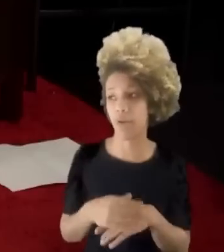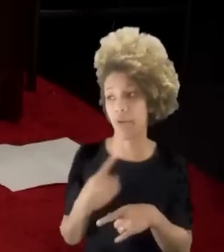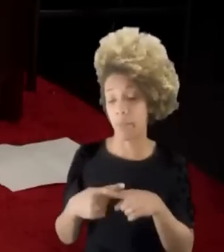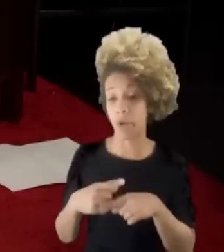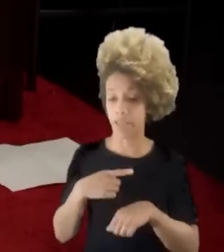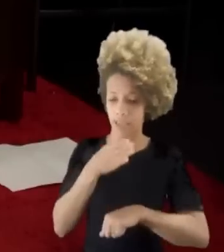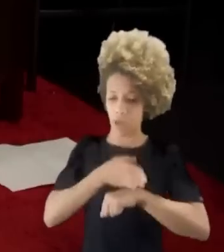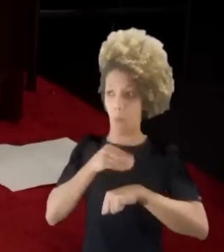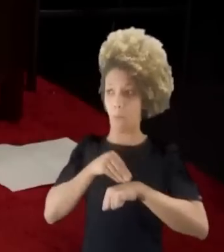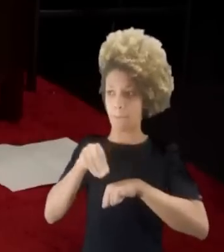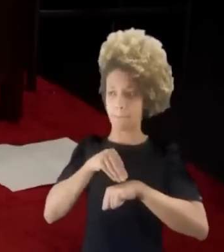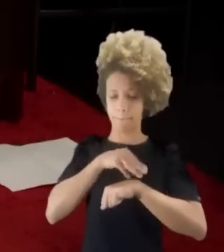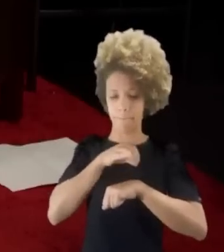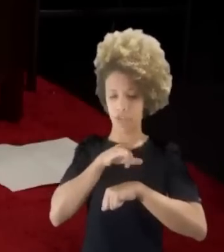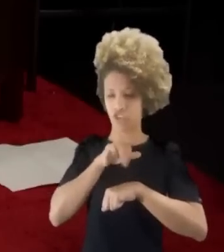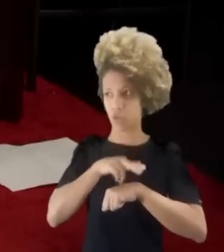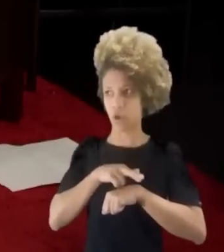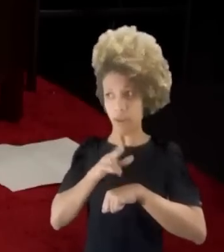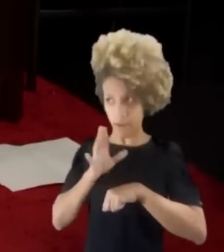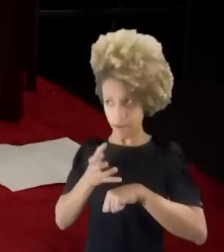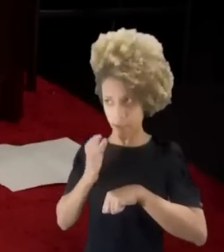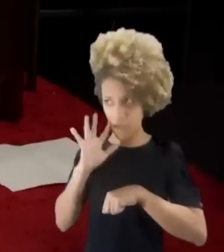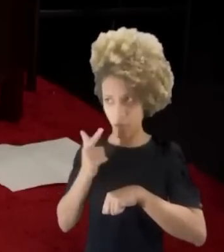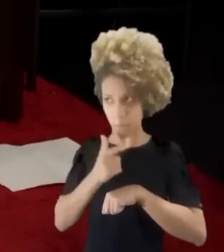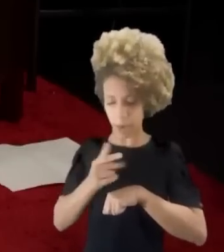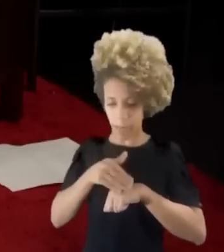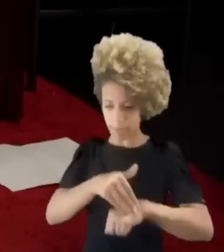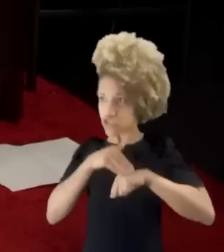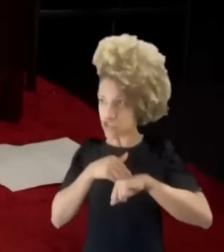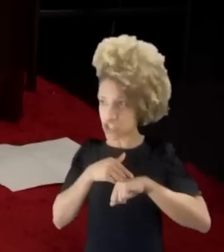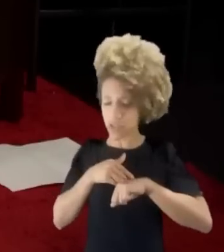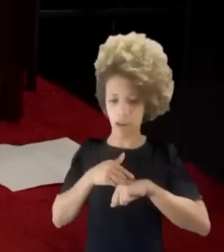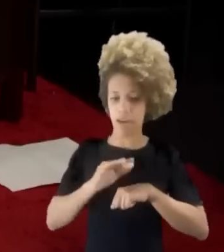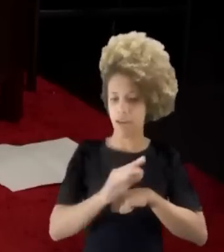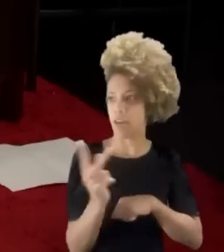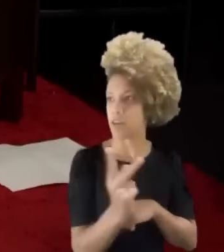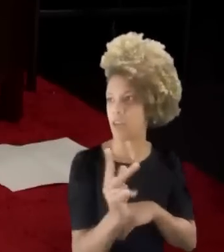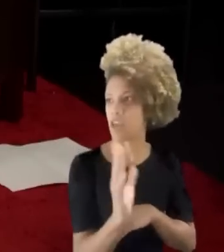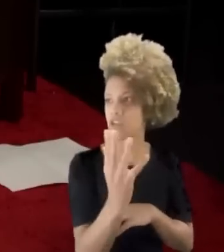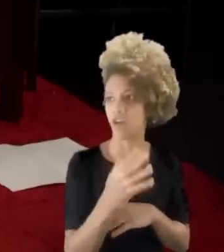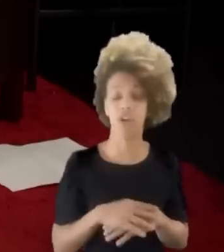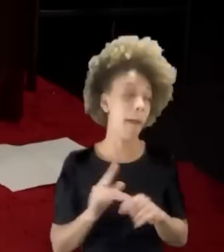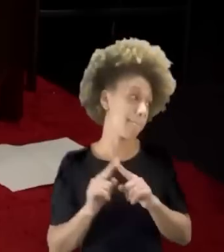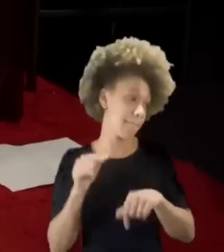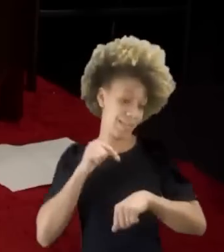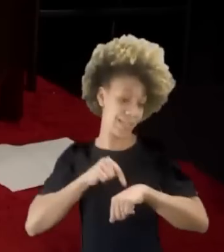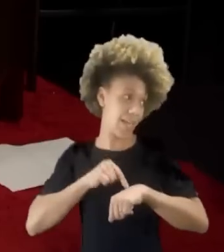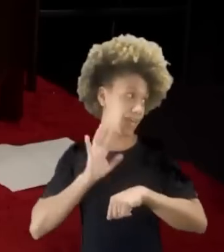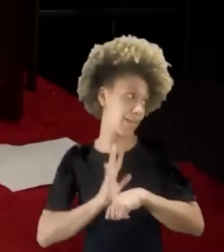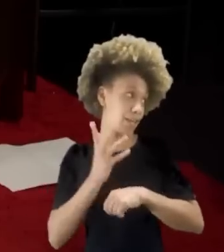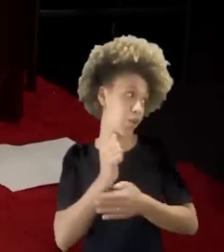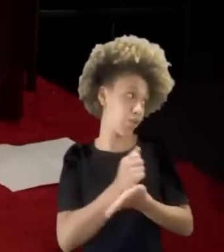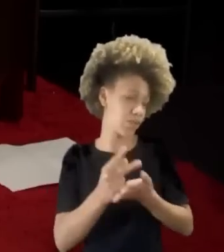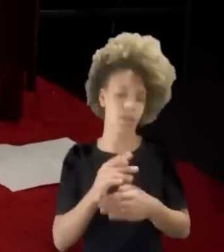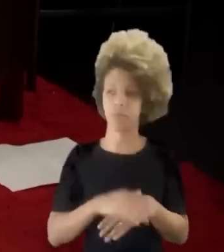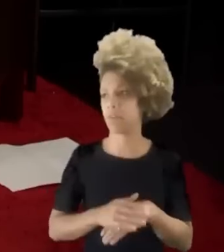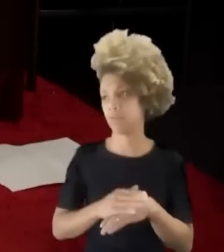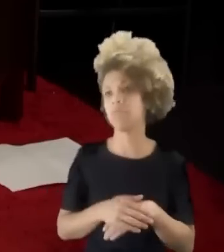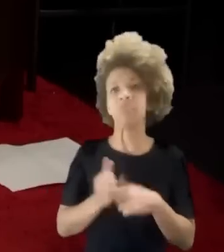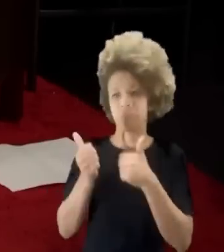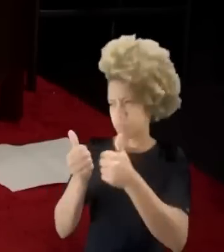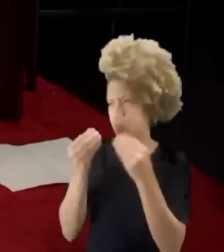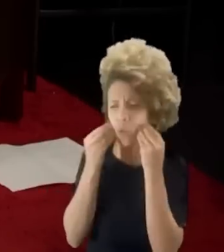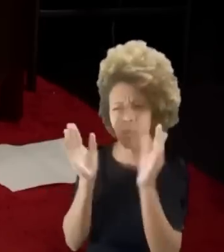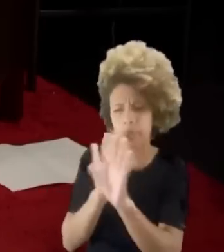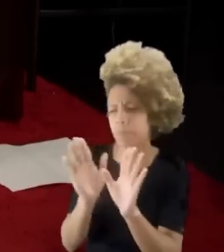final é que estão atravessador no meio mano quer resolver o problema tira uma atravessador do Meio deixa a conta outra mas foi que o atravessador que criou essa esse sistema